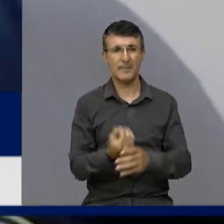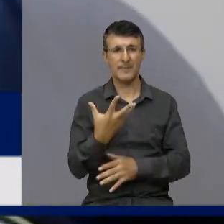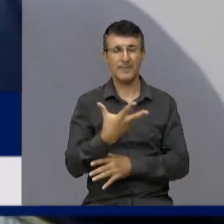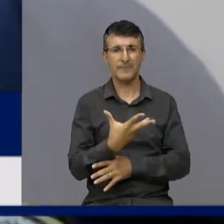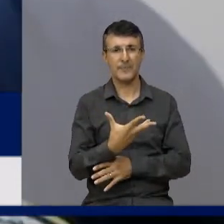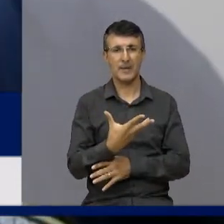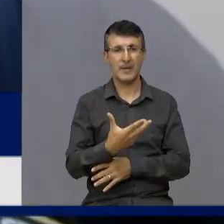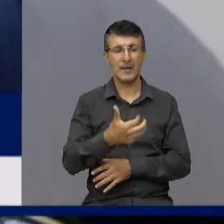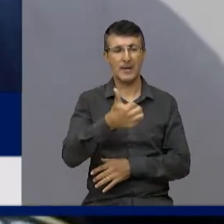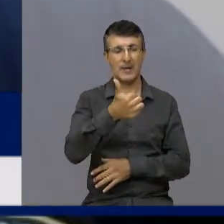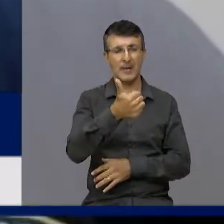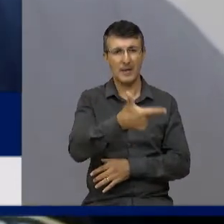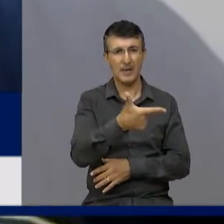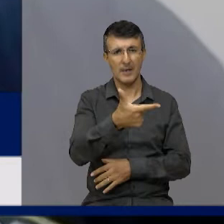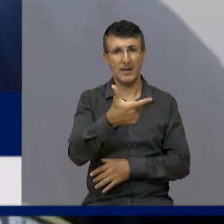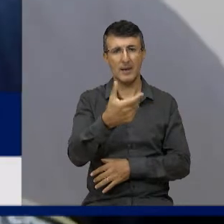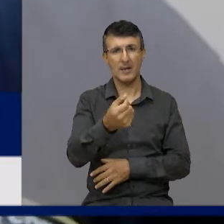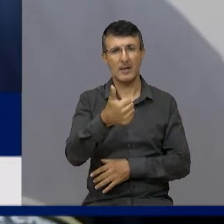25/6/2019. Né?